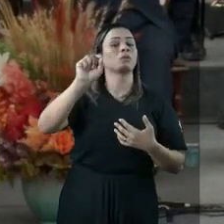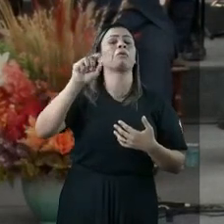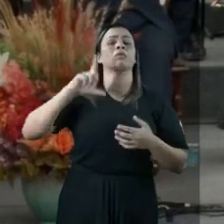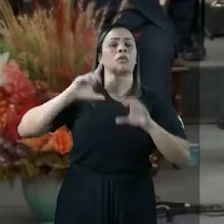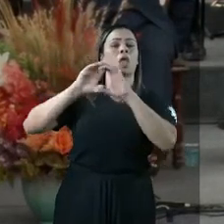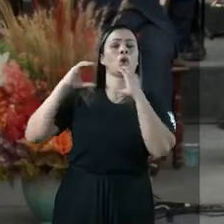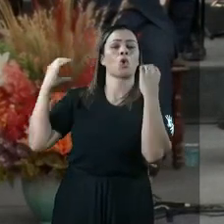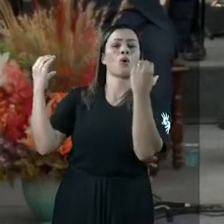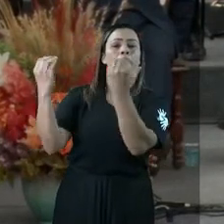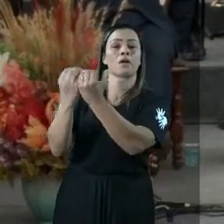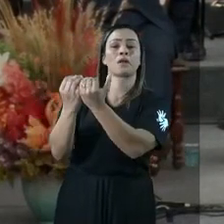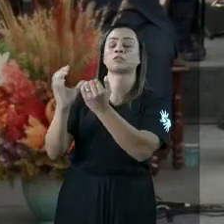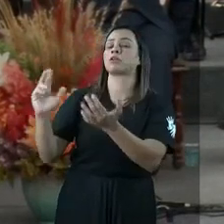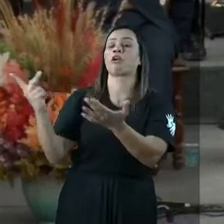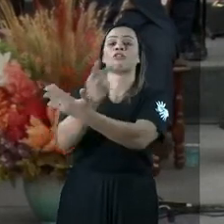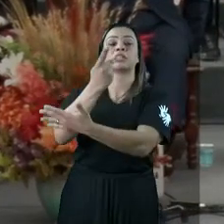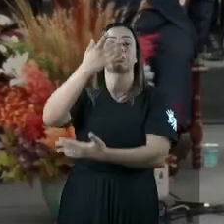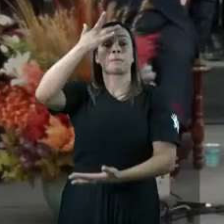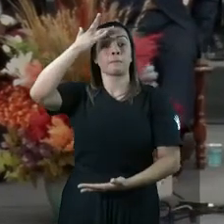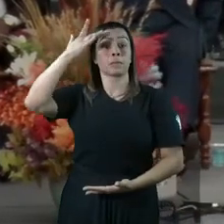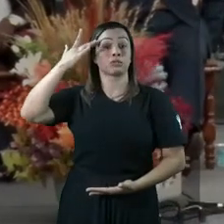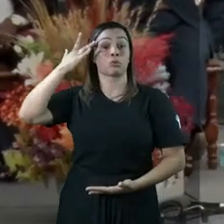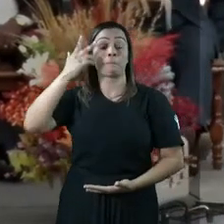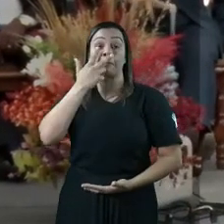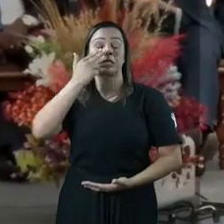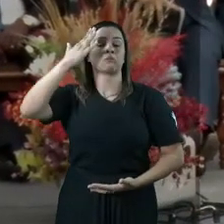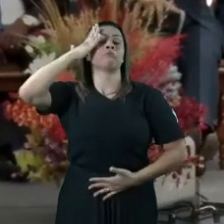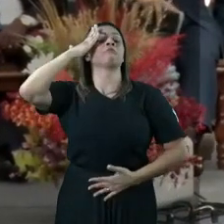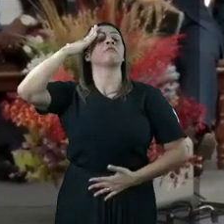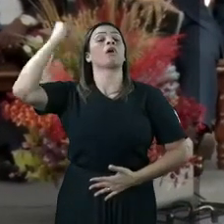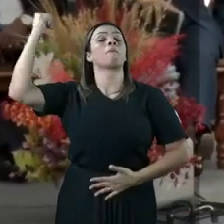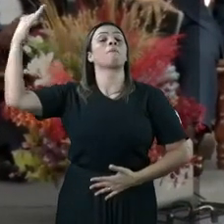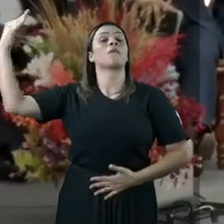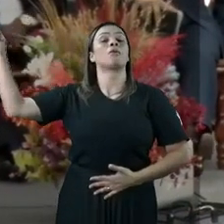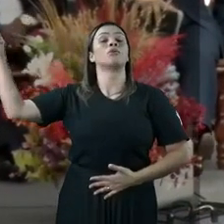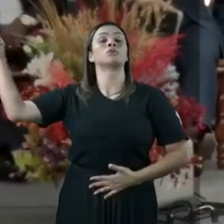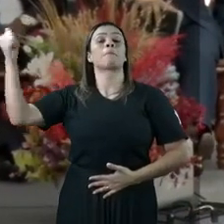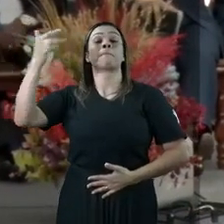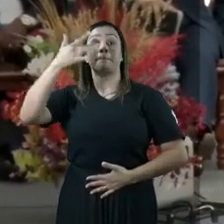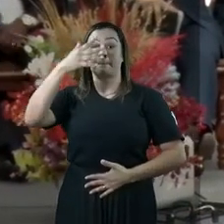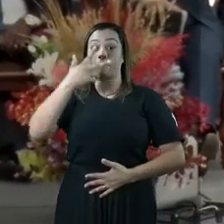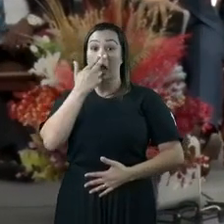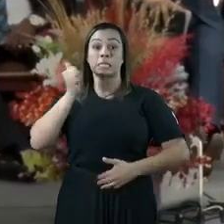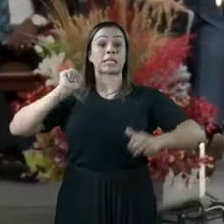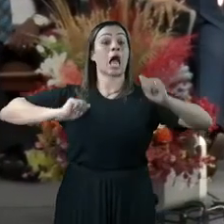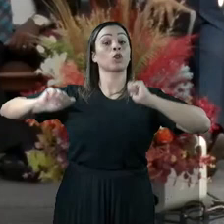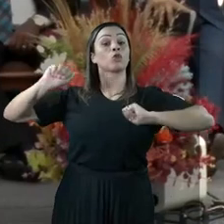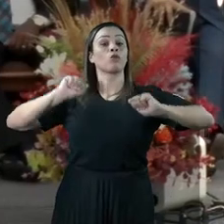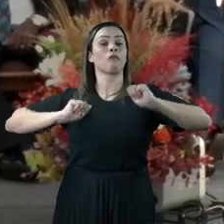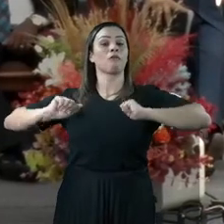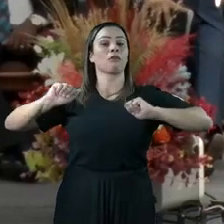que ao invés de ter profeta, tem artista. Que ao invés de ter adorador, tem oportunista.